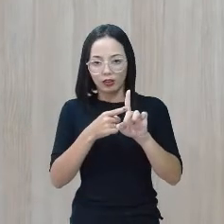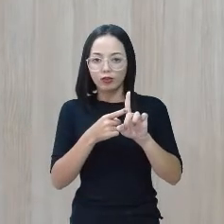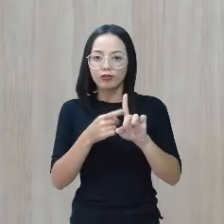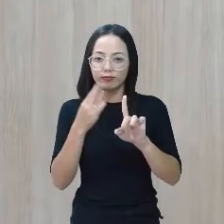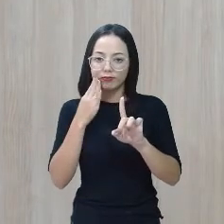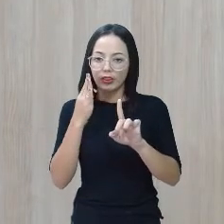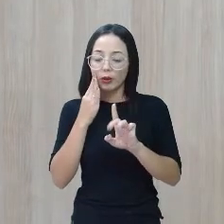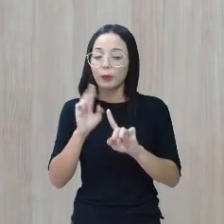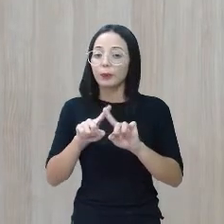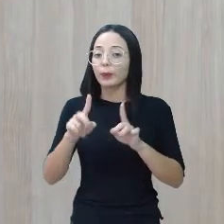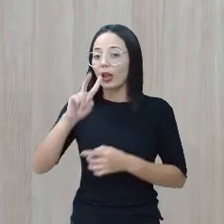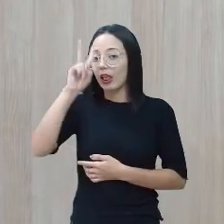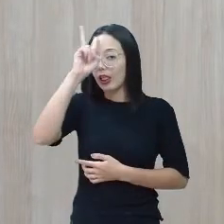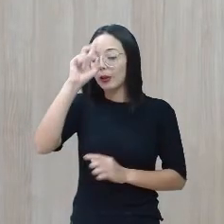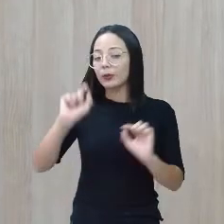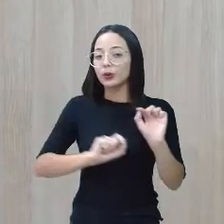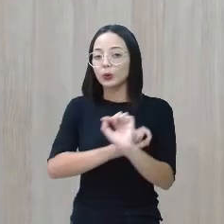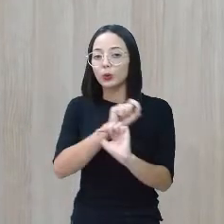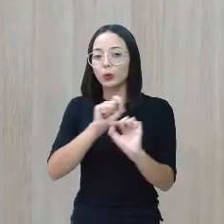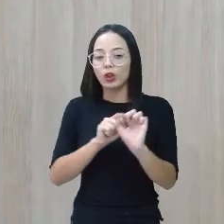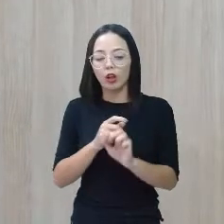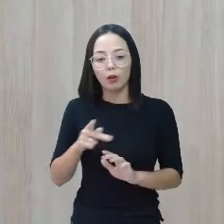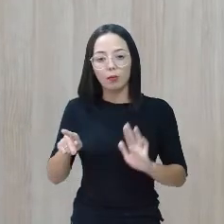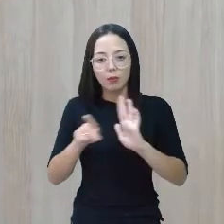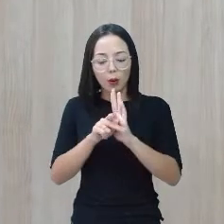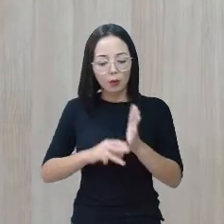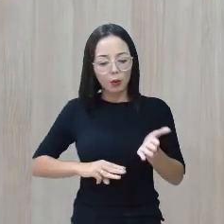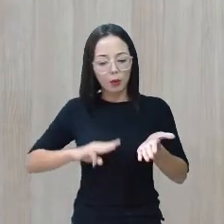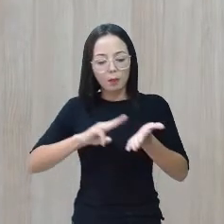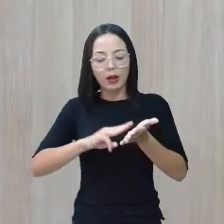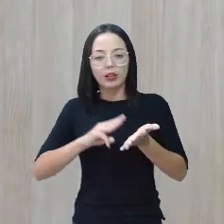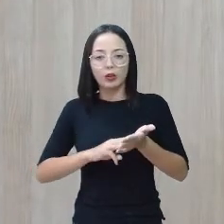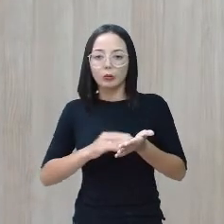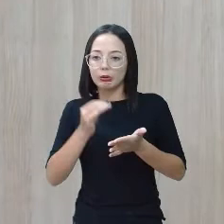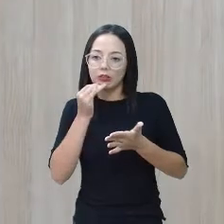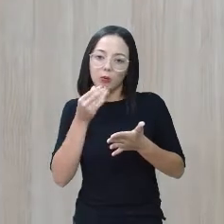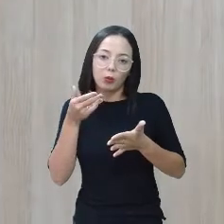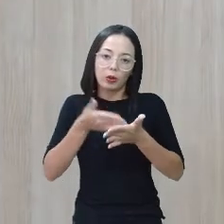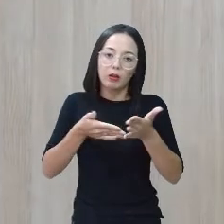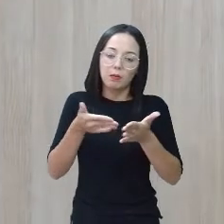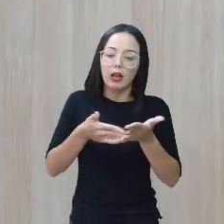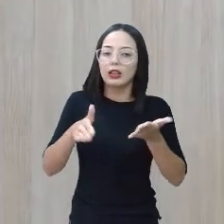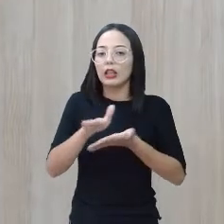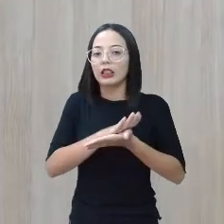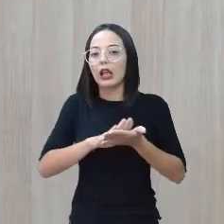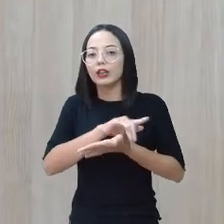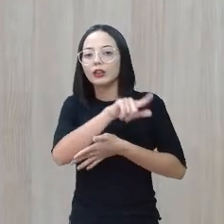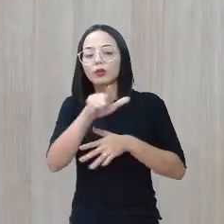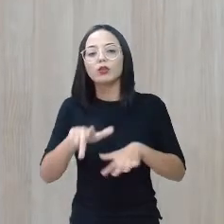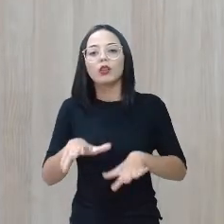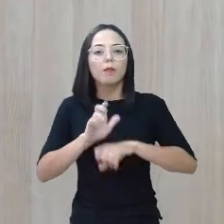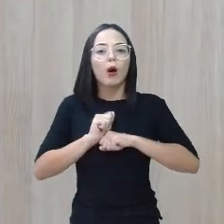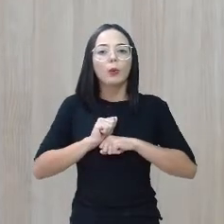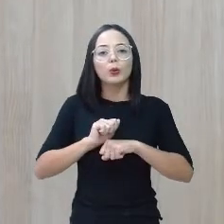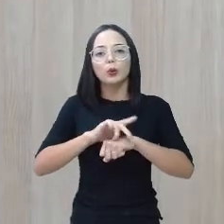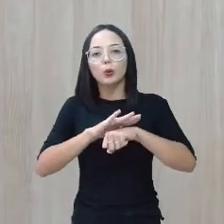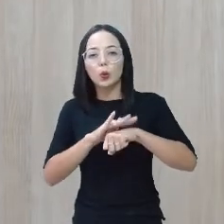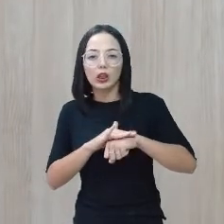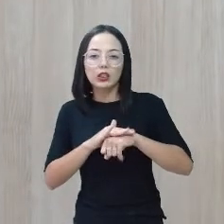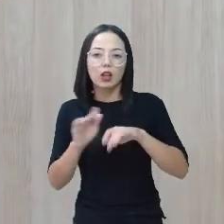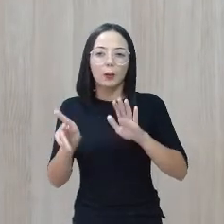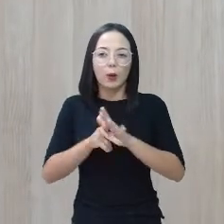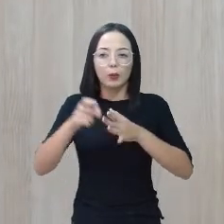planejada. Lembrando sempre que esse método, ele não impede que você fique livre das